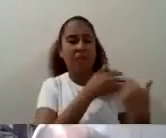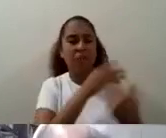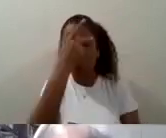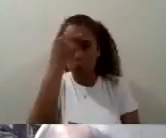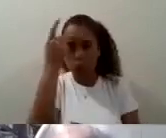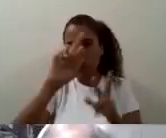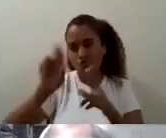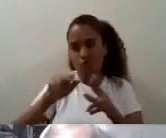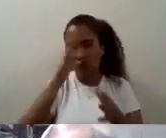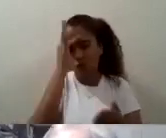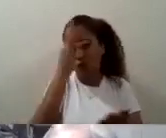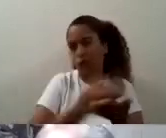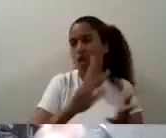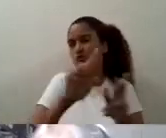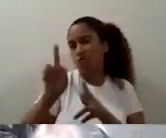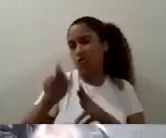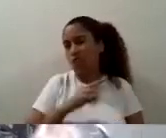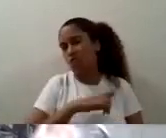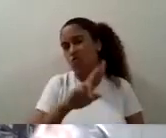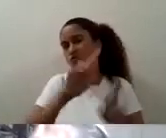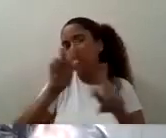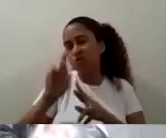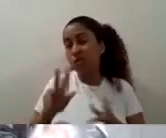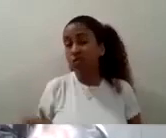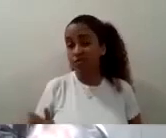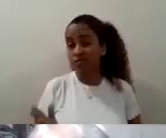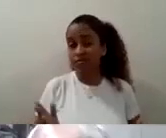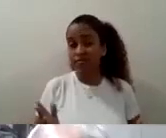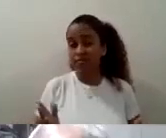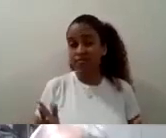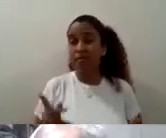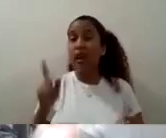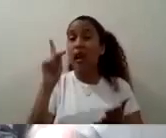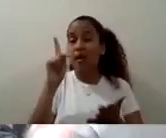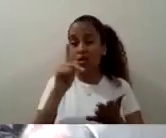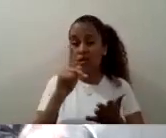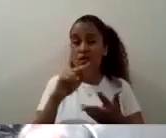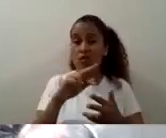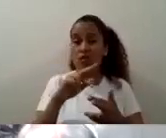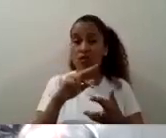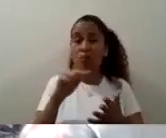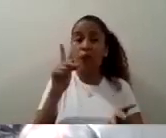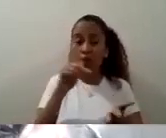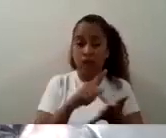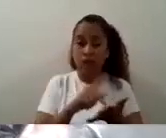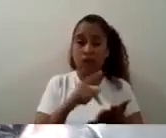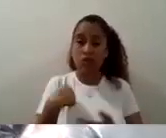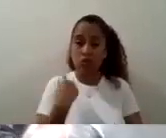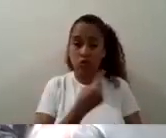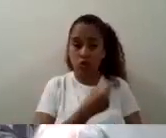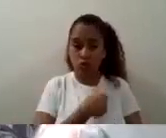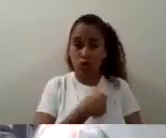fé. A diversidade das nossas confissões, elas sempre vão nos conduzir à